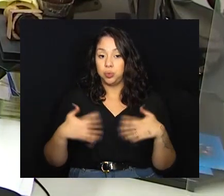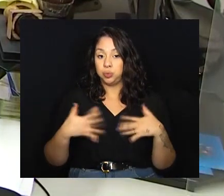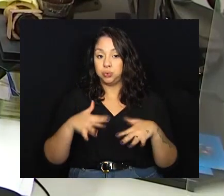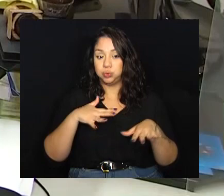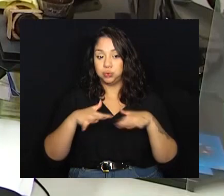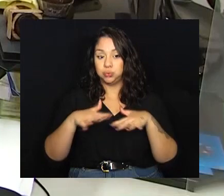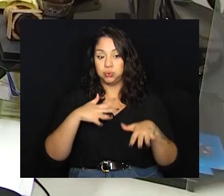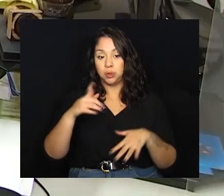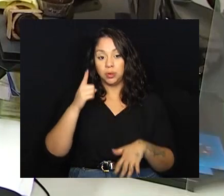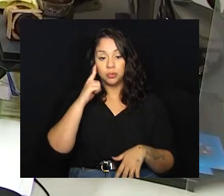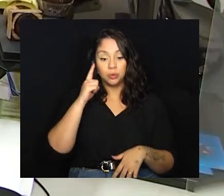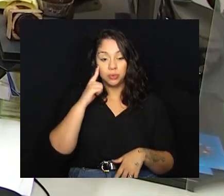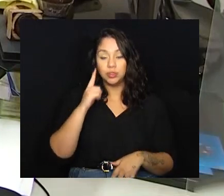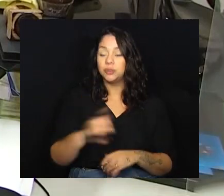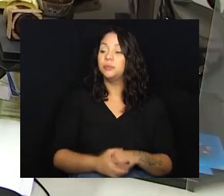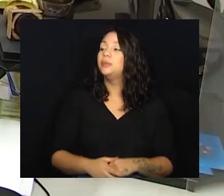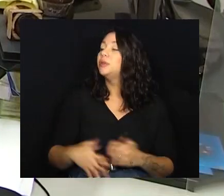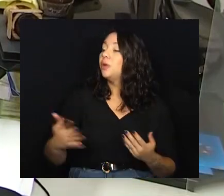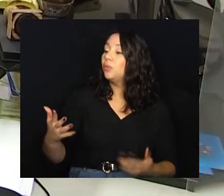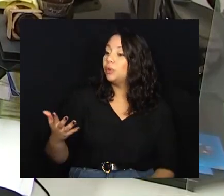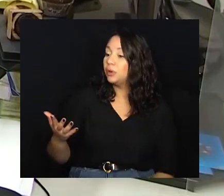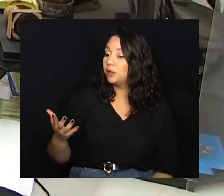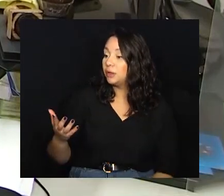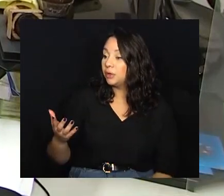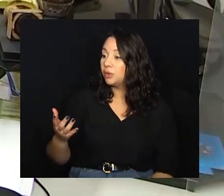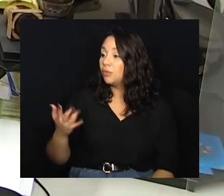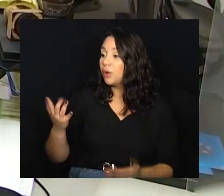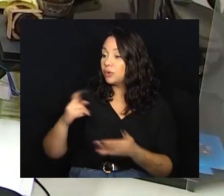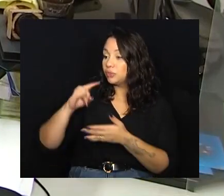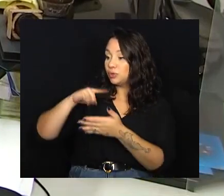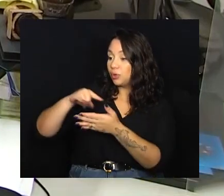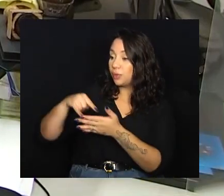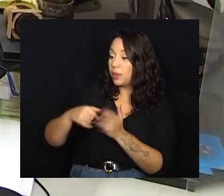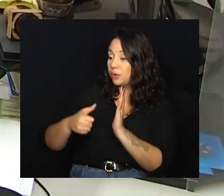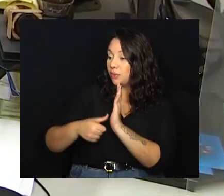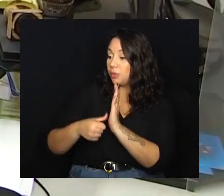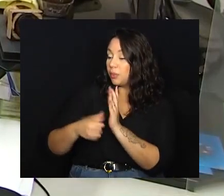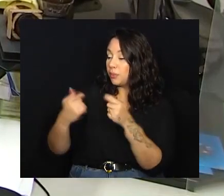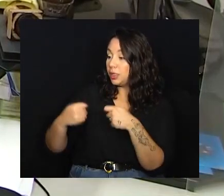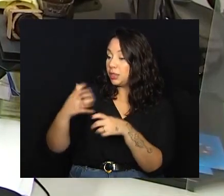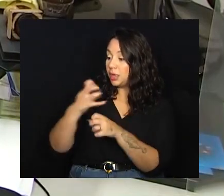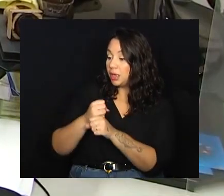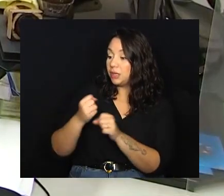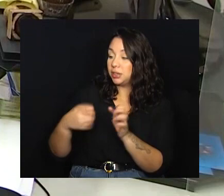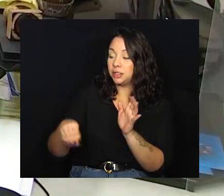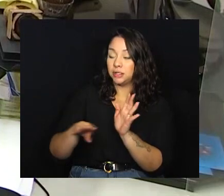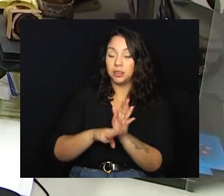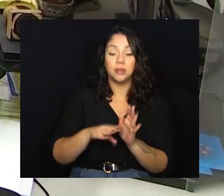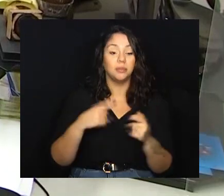por aqui bem bem movimentado todos os dias